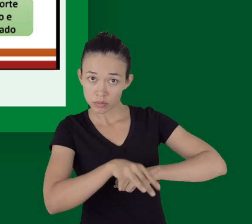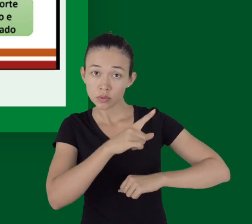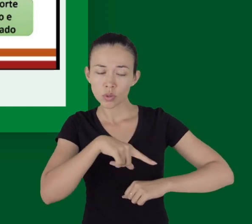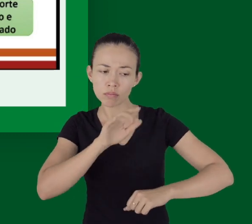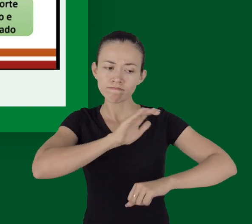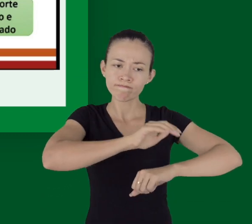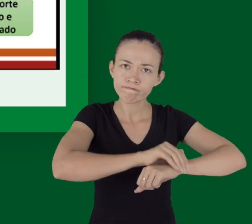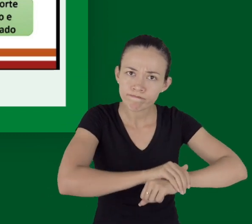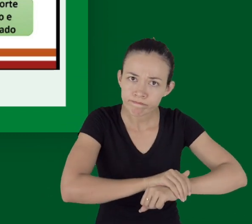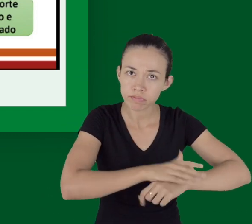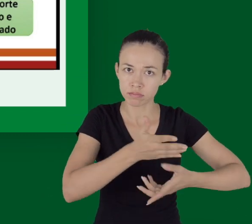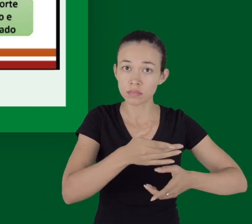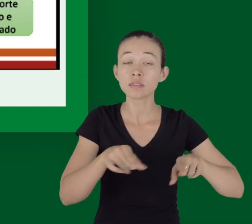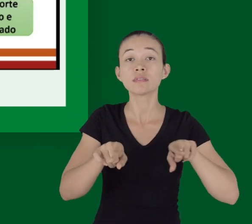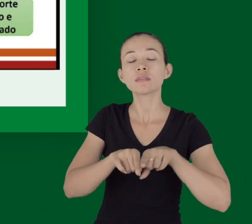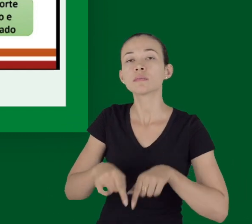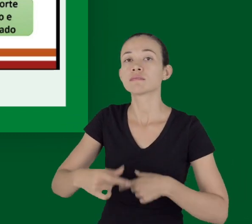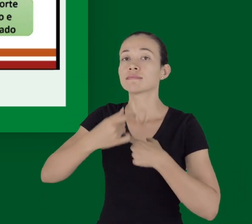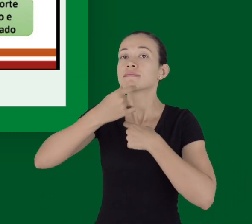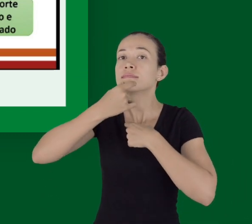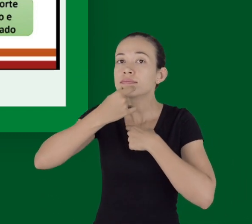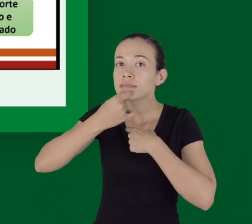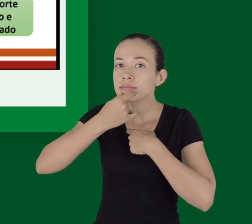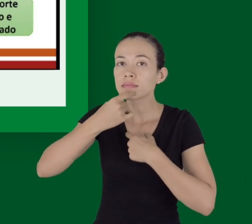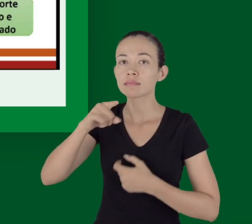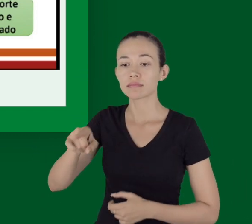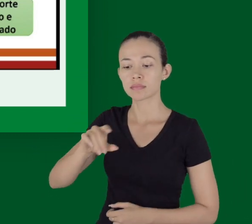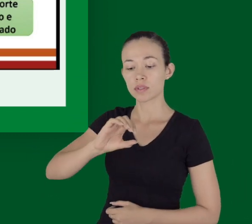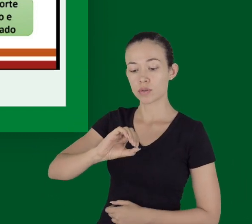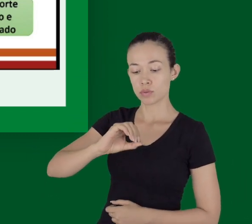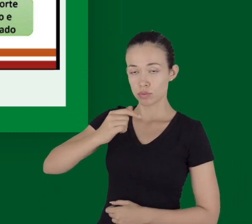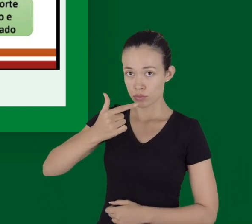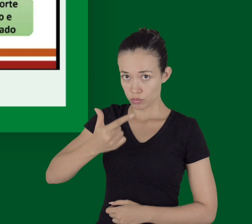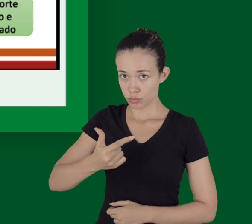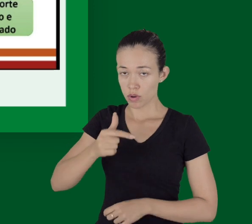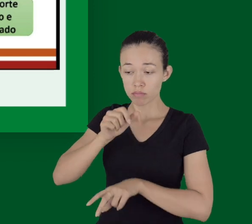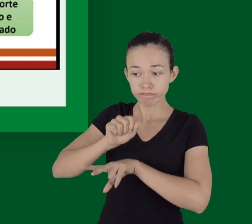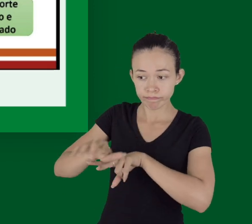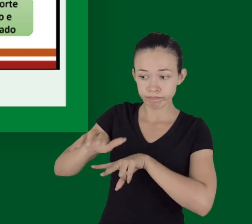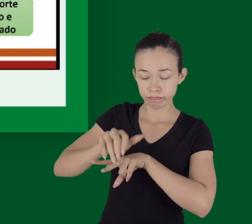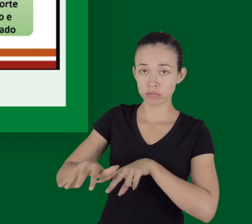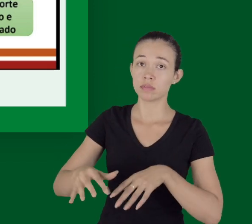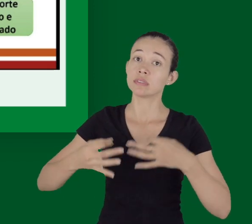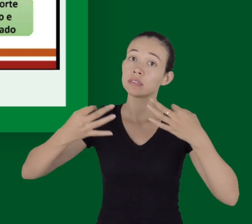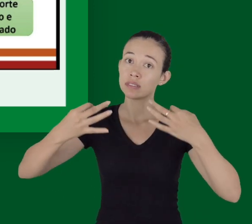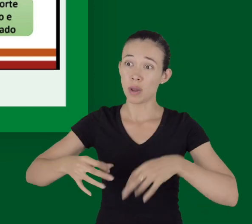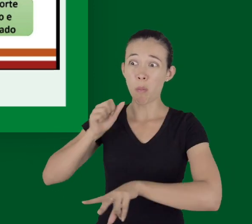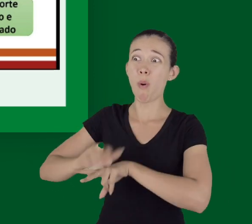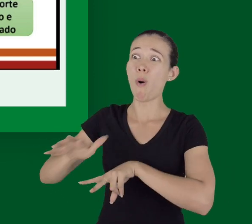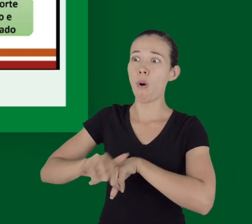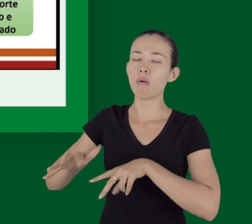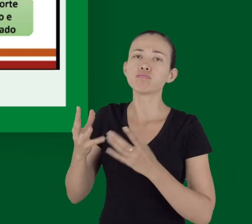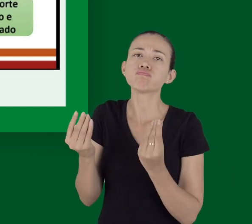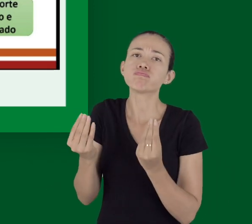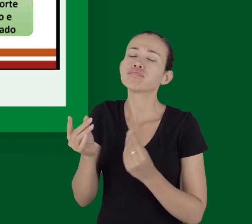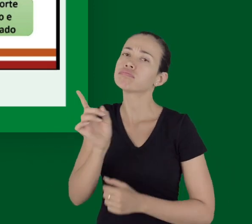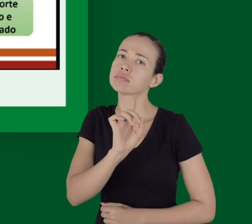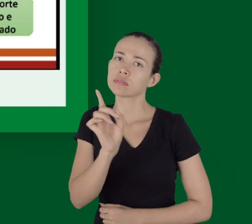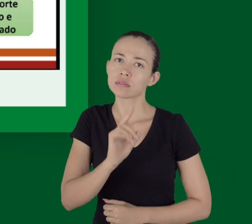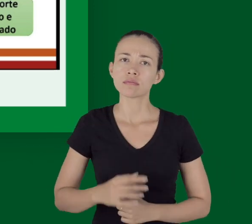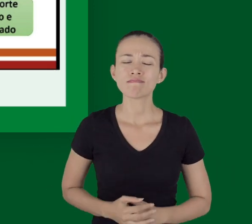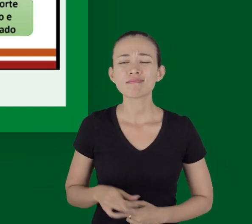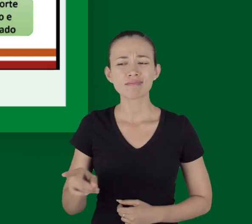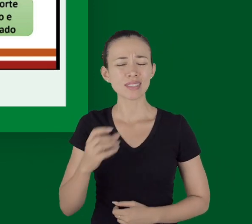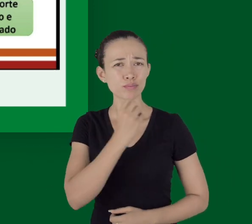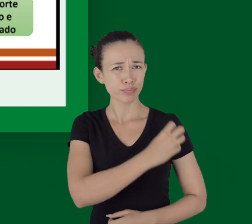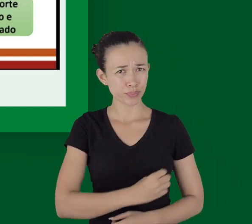aí para o paciente nessa abordagem inicial, tratar essas lesões sanguinantes via aérea, manter